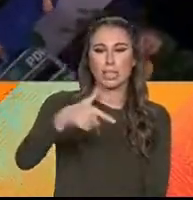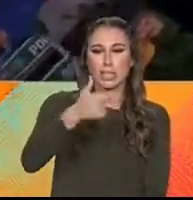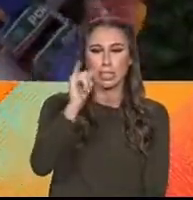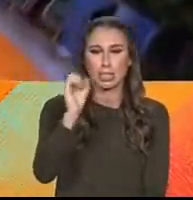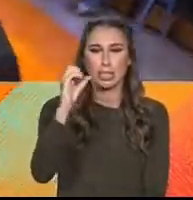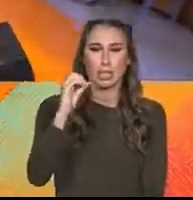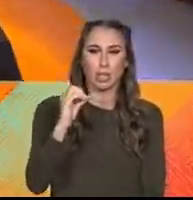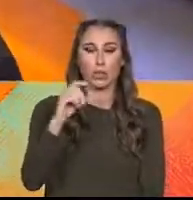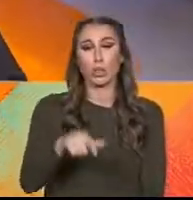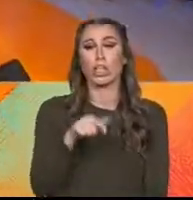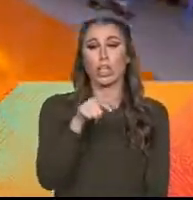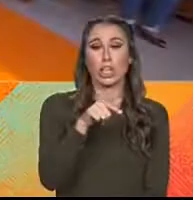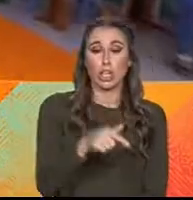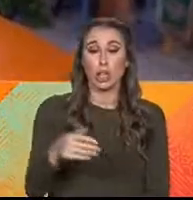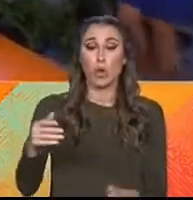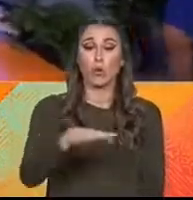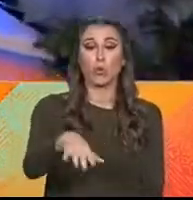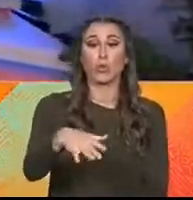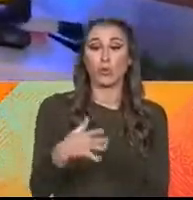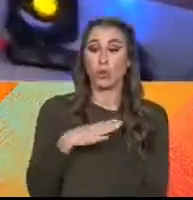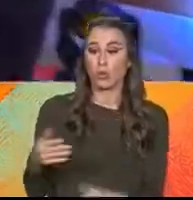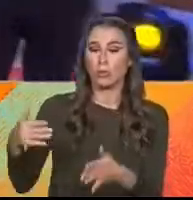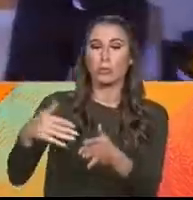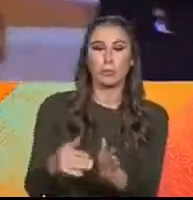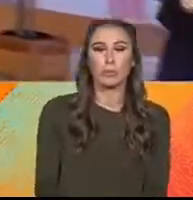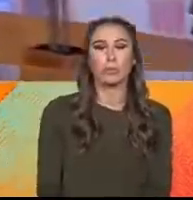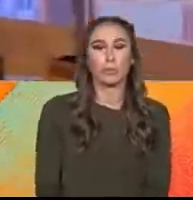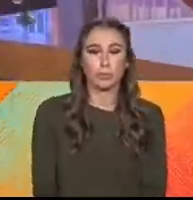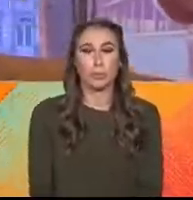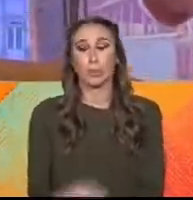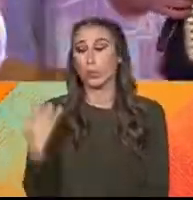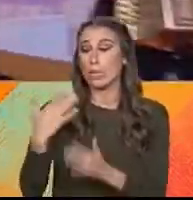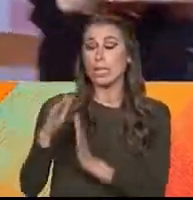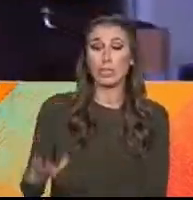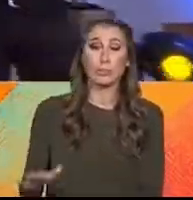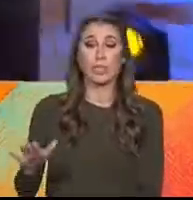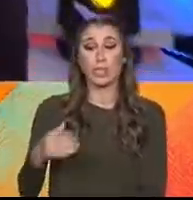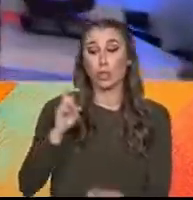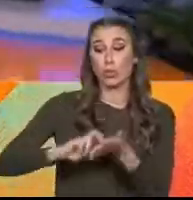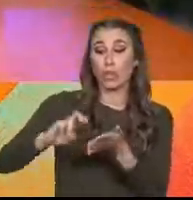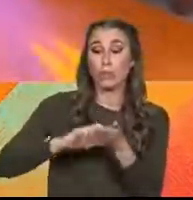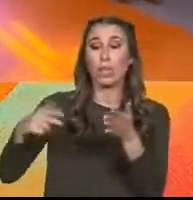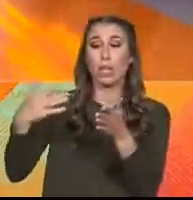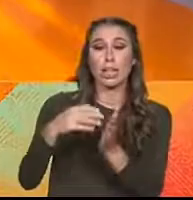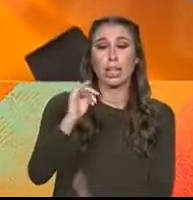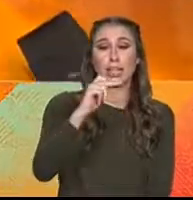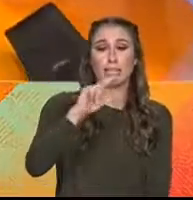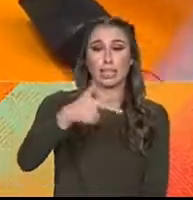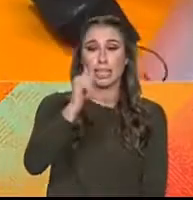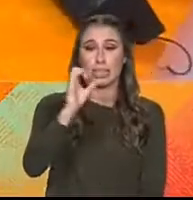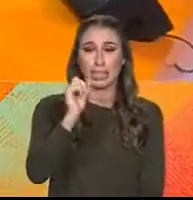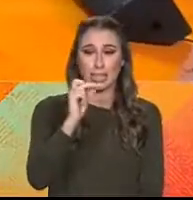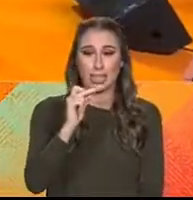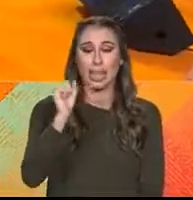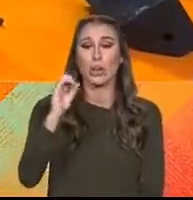é o destino que dentro do peito trago, sendo desde pequenino caminhar a Santiago. Santiago é